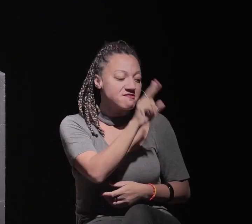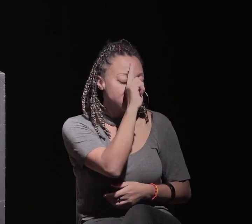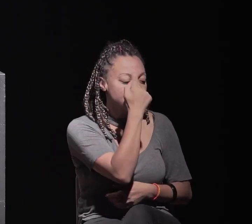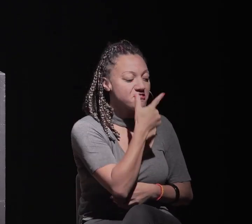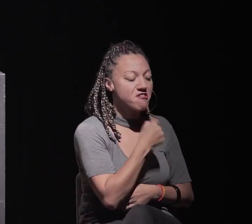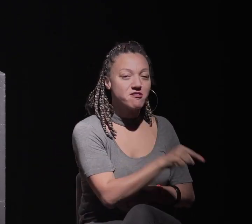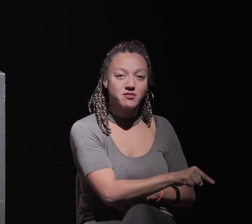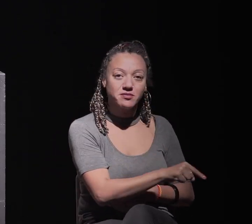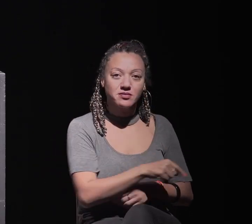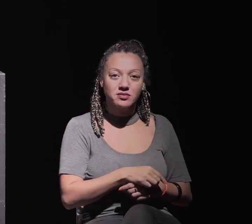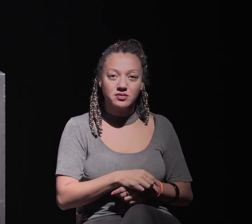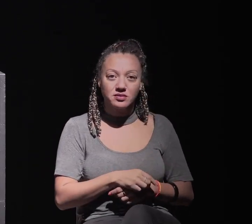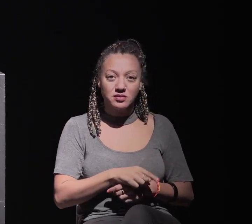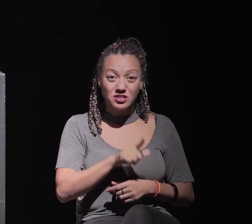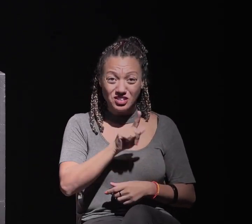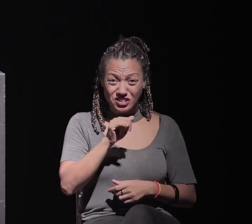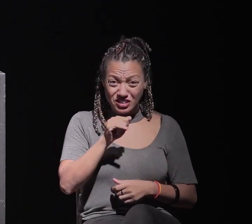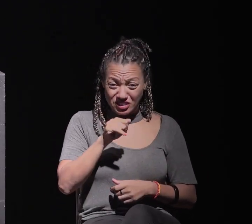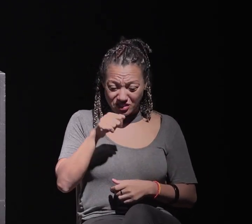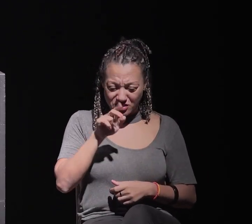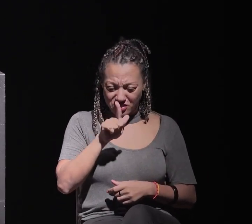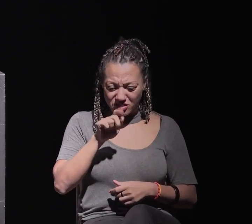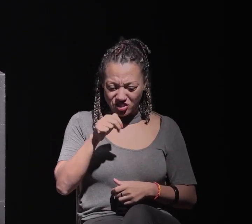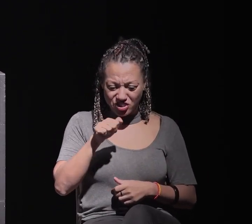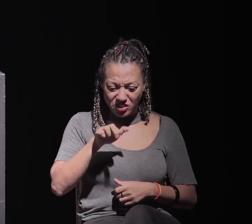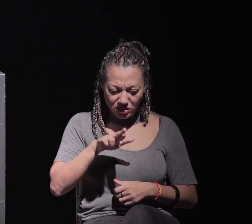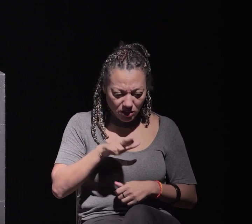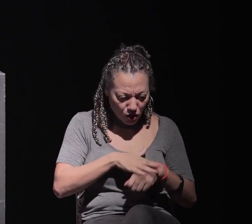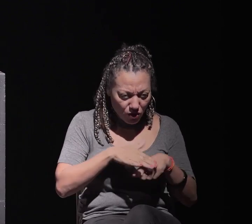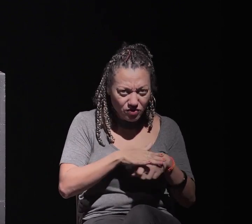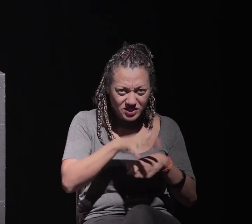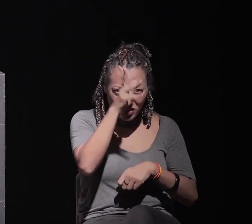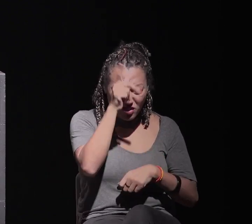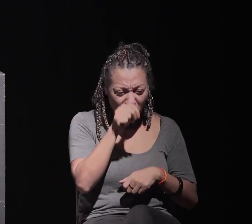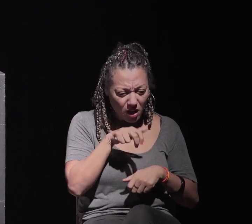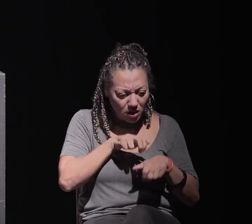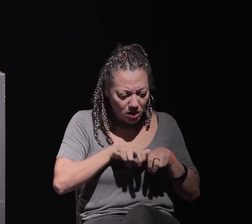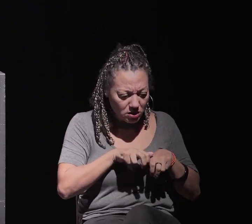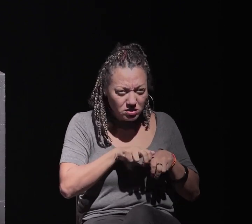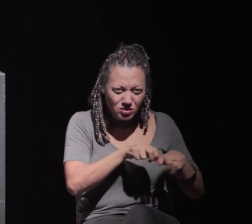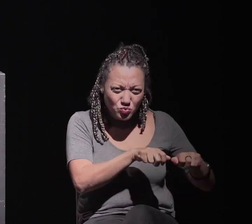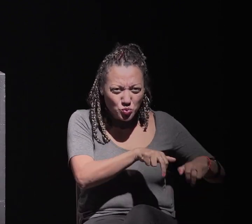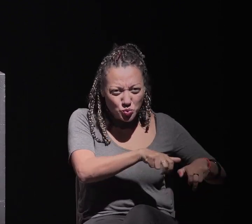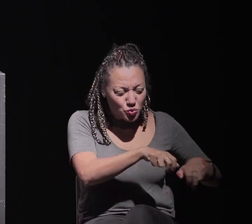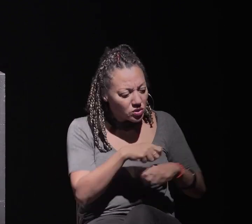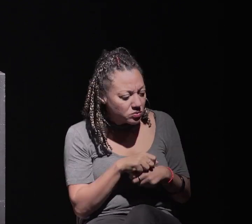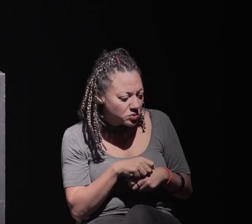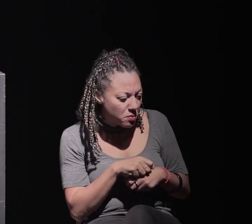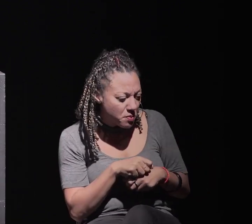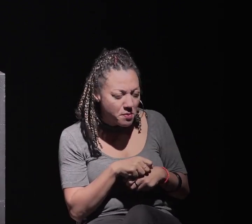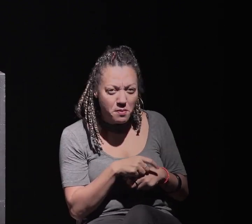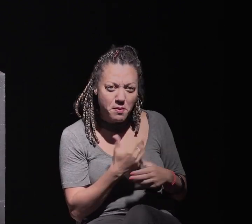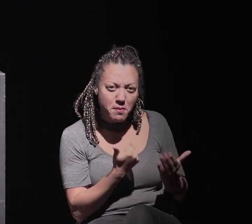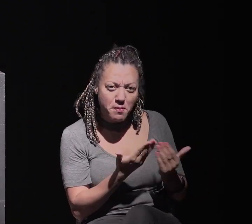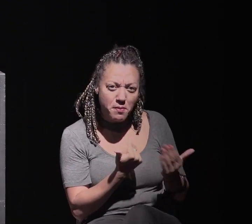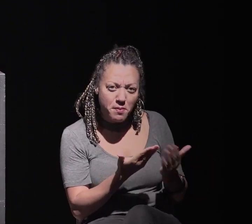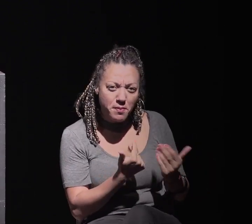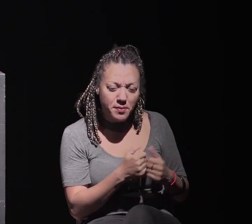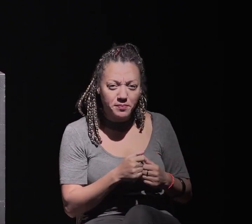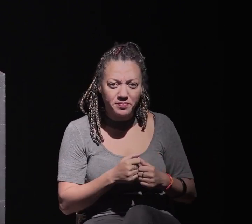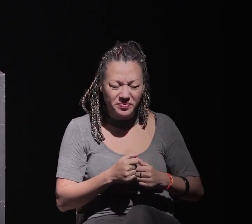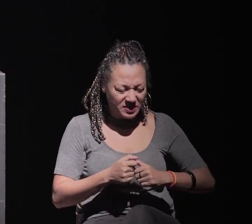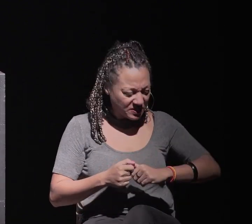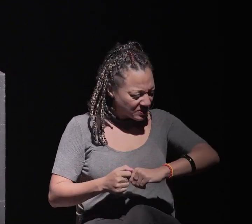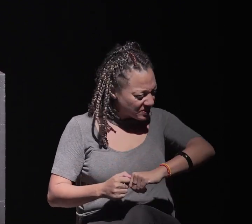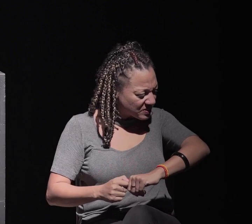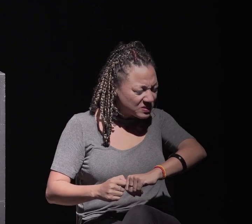estava falando com uma galinha. Estava sozinho, sentado no meio do mandiocal alto. Eu trazia ainda as